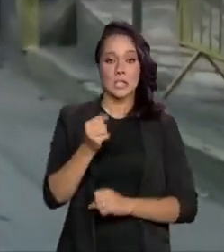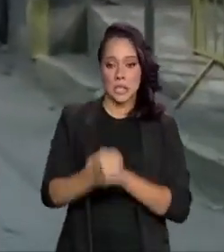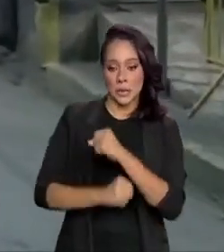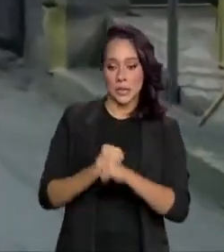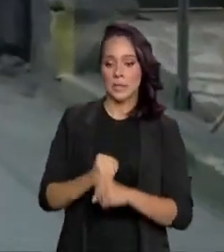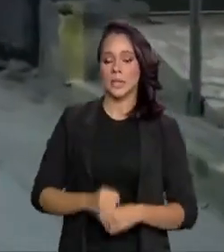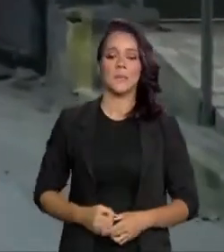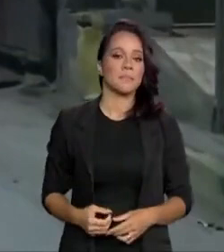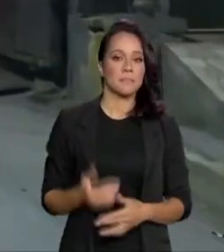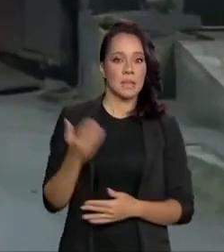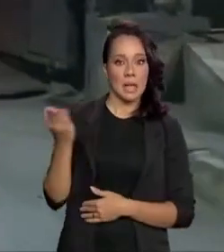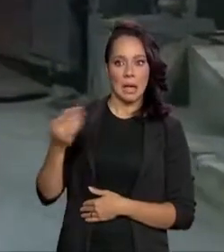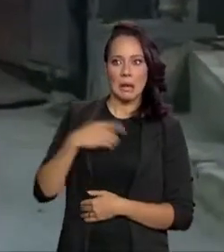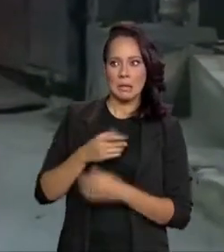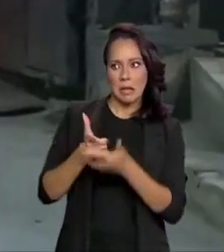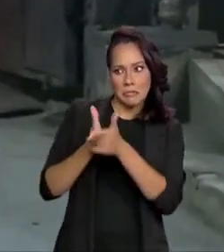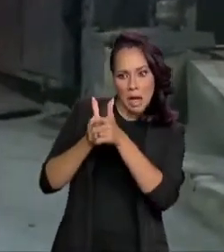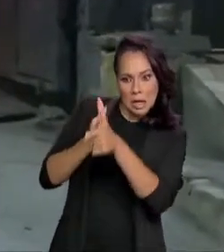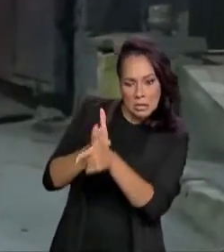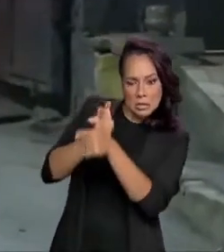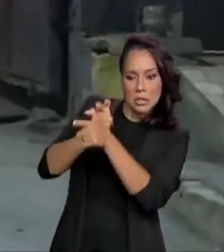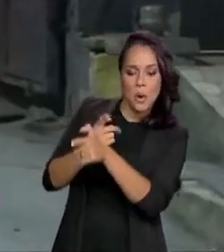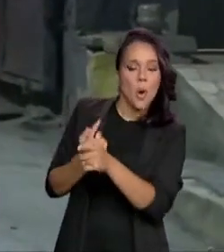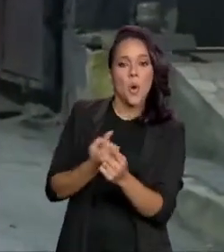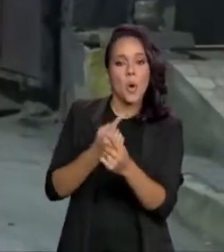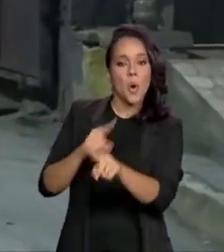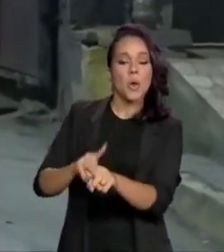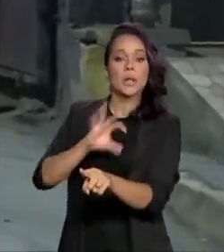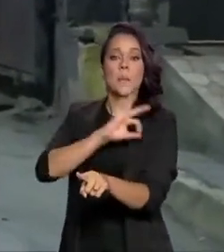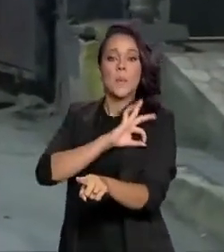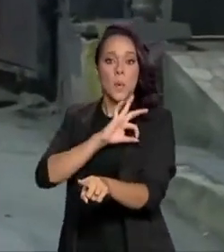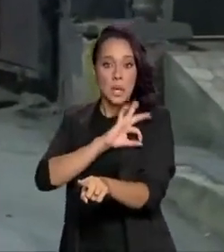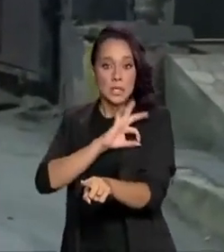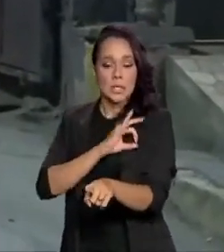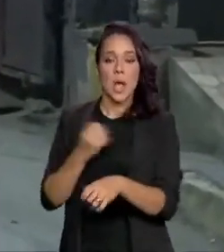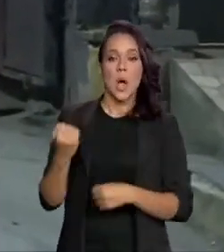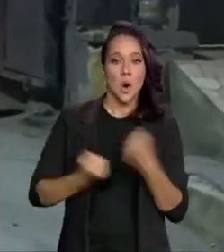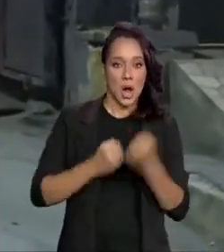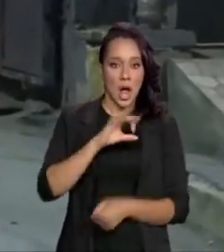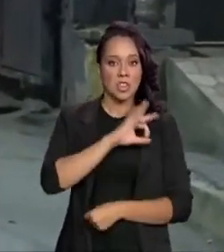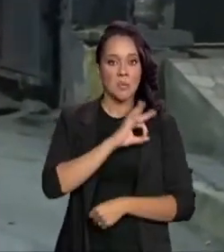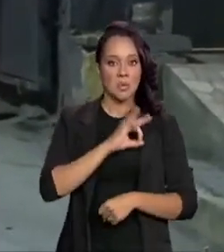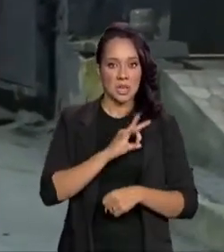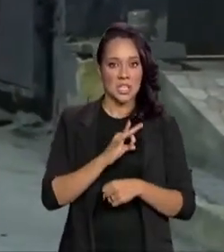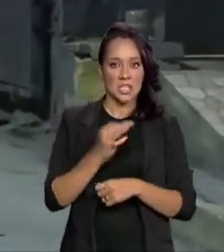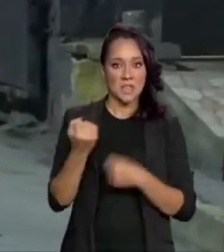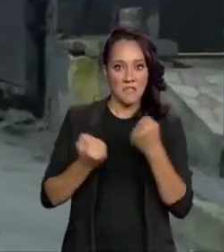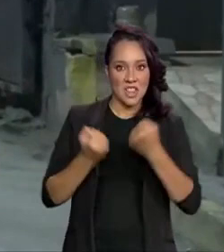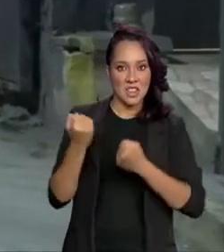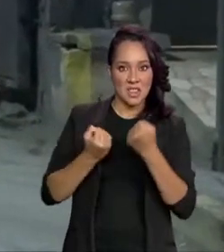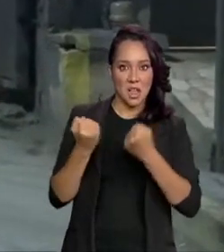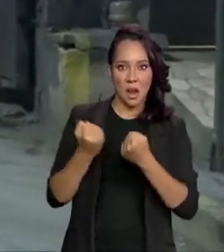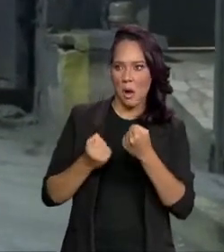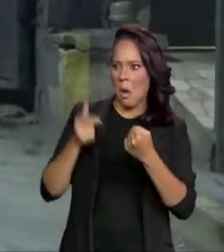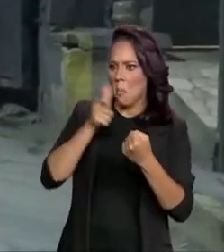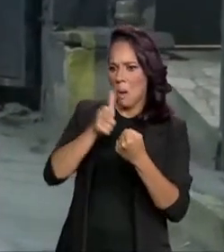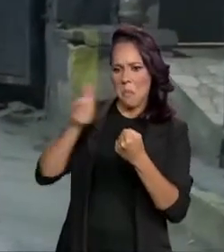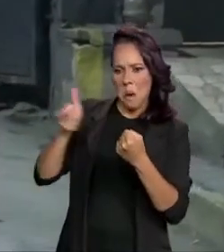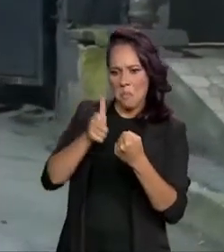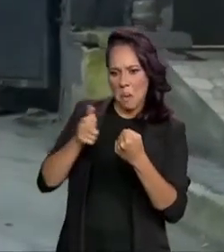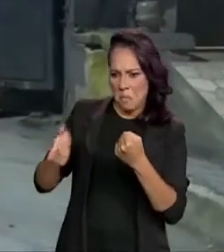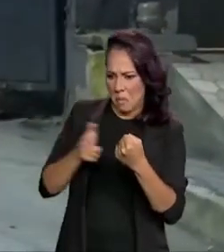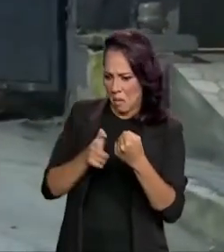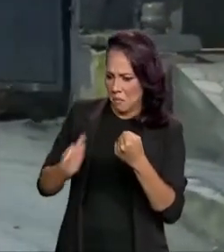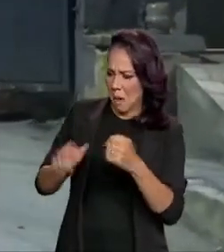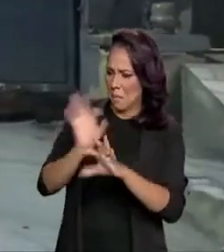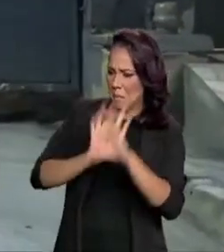ano. Jefferson atirou na direção dos policiais. O carro da Polícia Federal ficou cheio de marcas de bala e